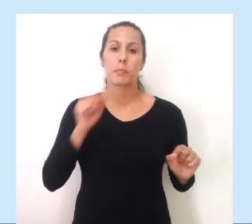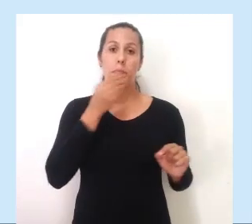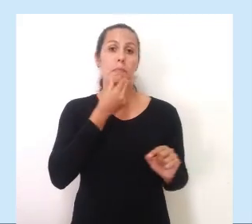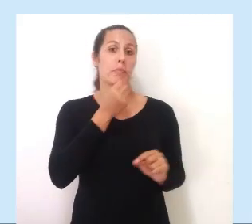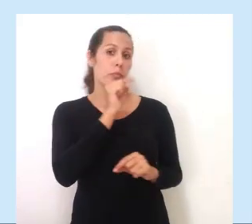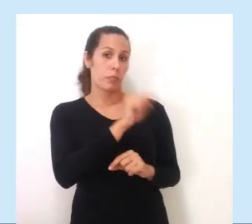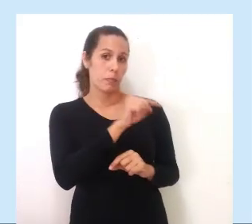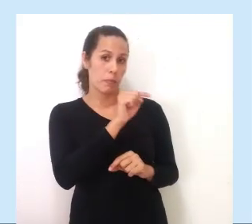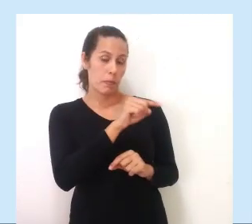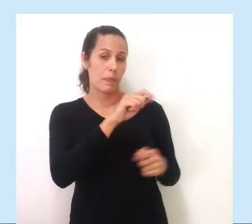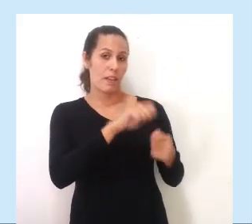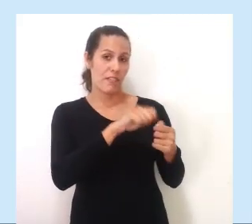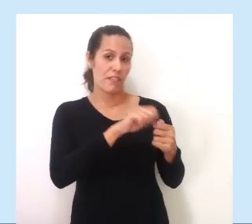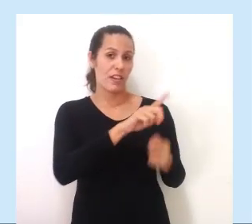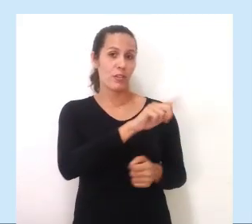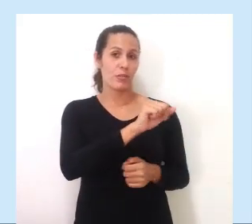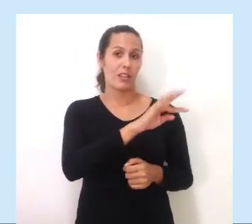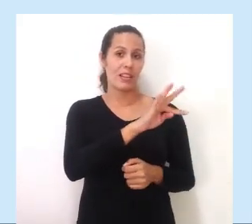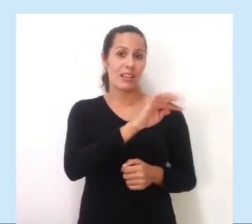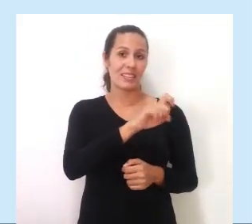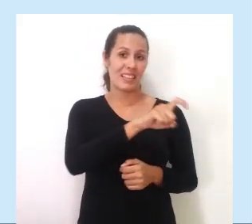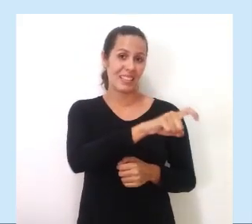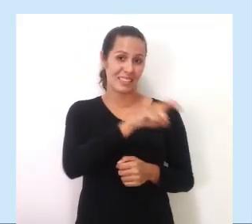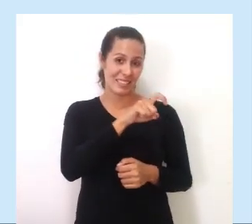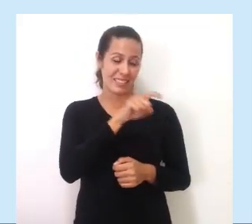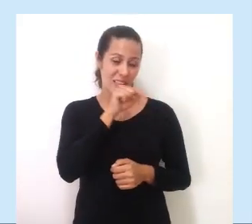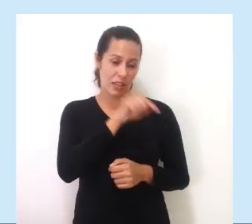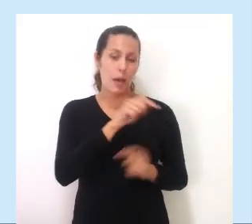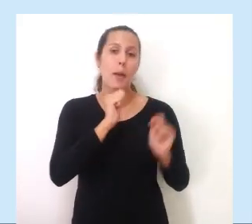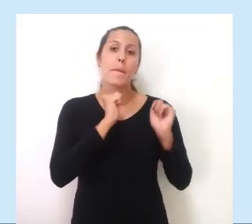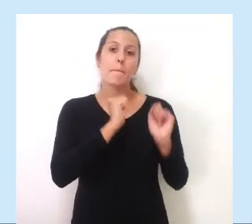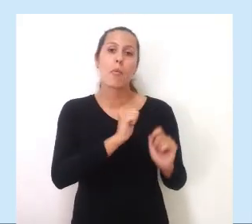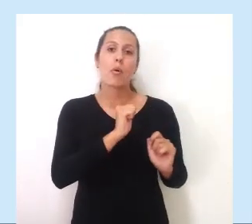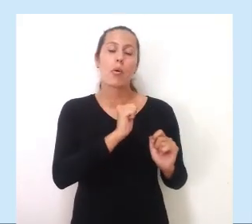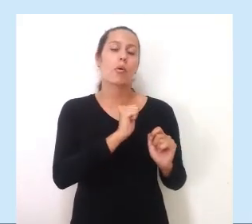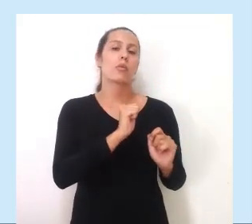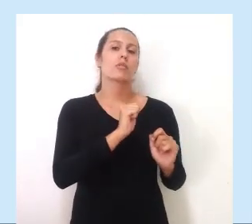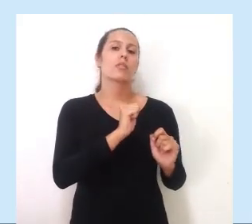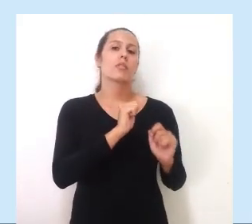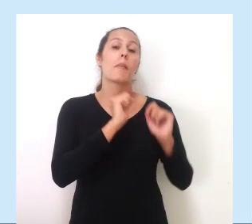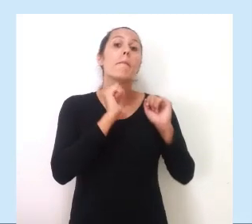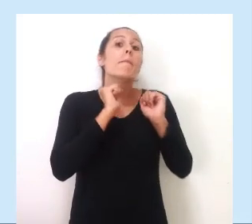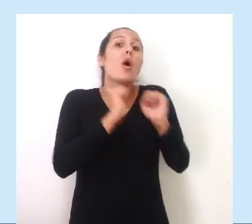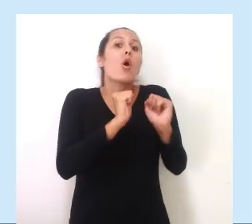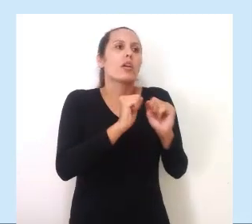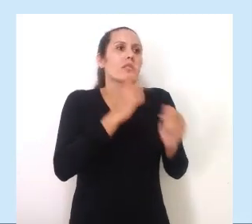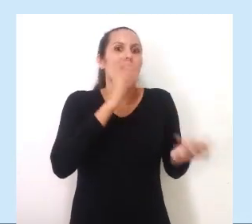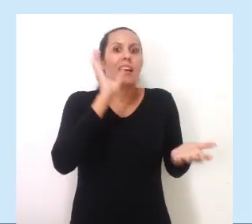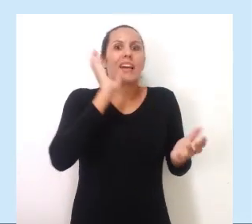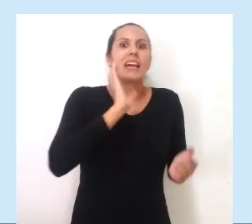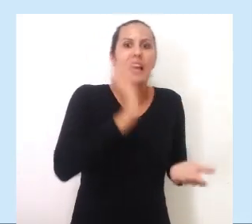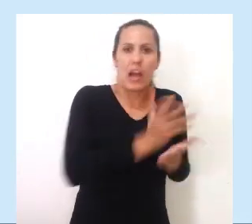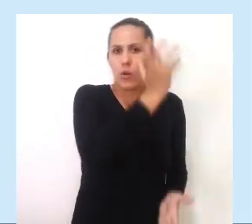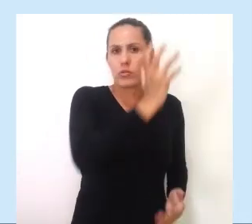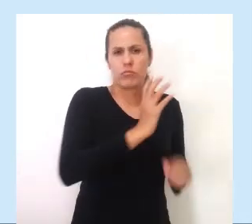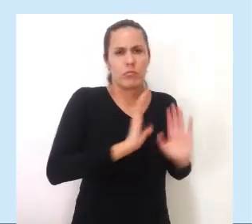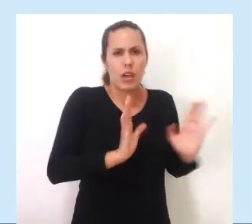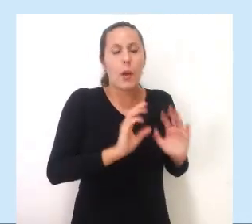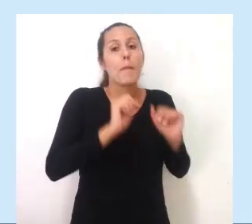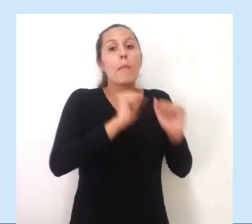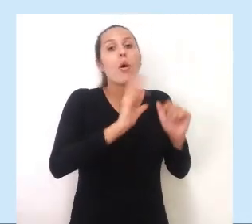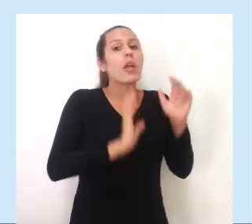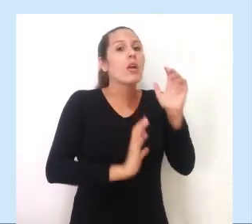poliuretano. E o que é que a gente tem com isso, Dantas? O masculino feito de látex